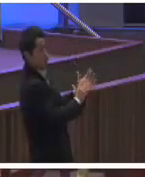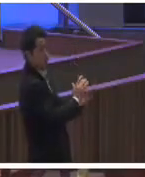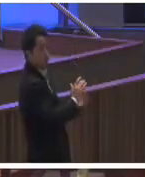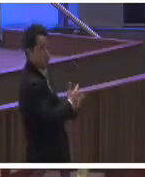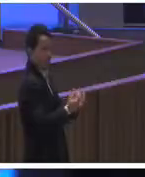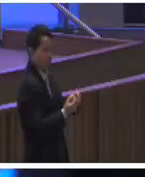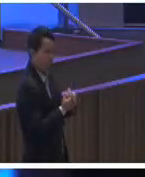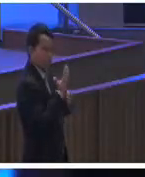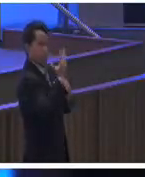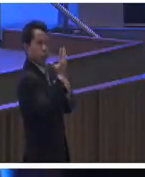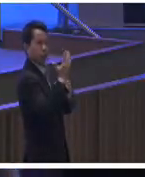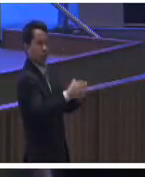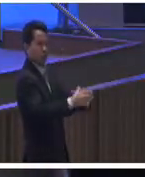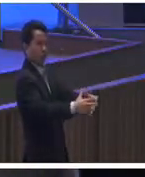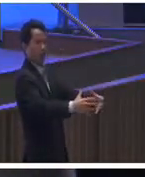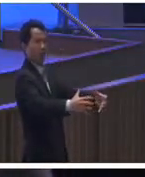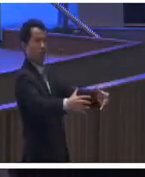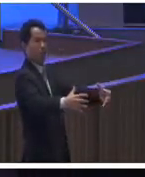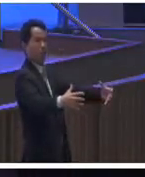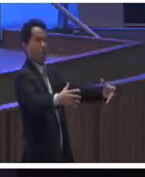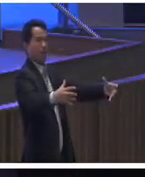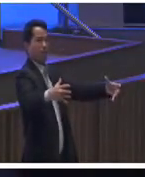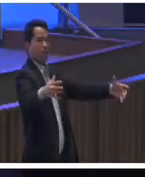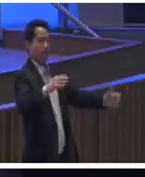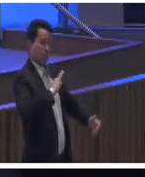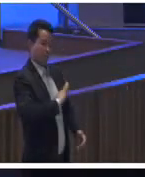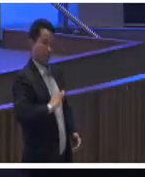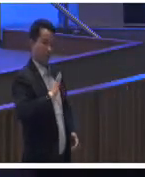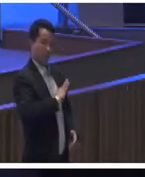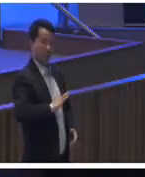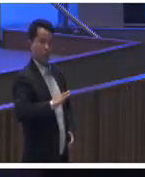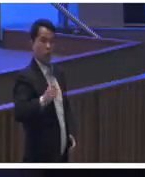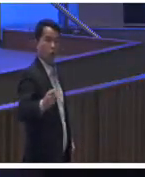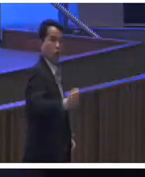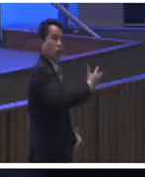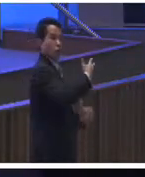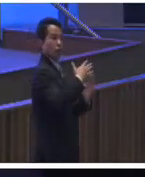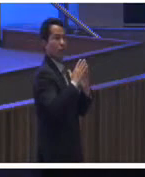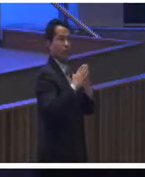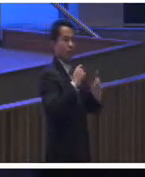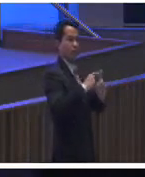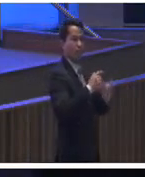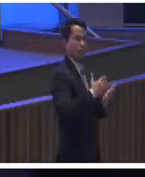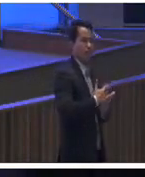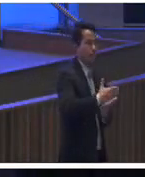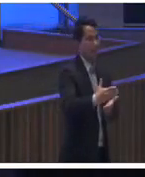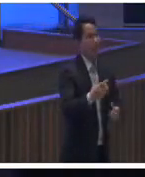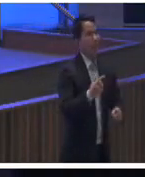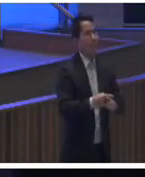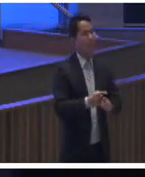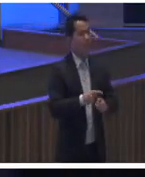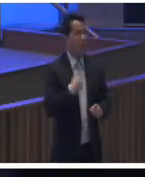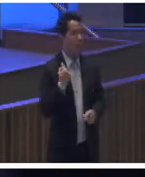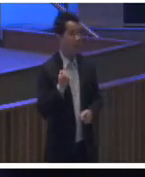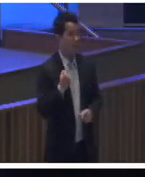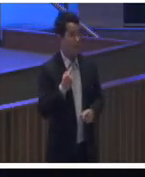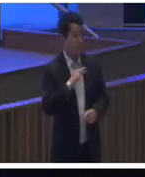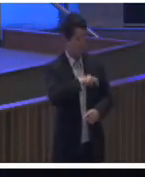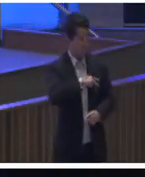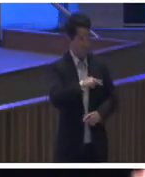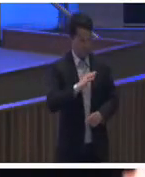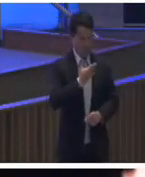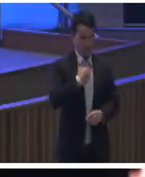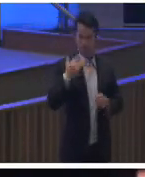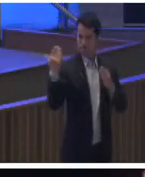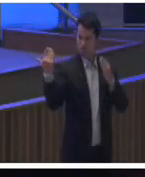não aquilo que está acontecendo aos olhos humanos, mas a coerência que essas coisas têm com a palavra